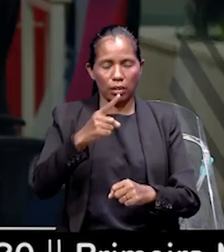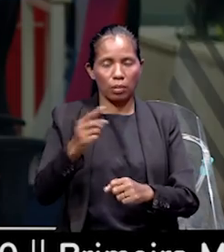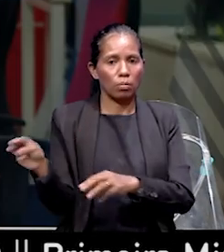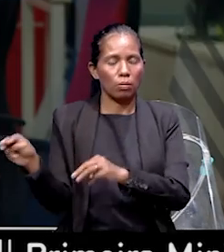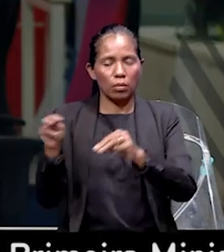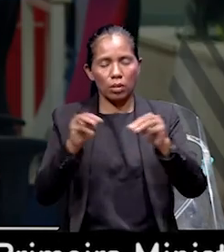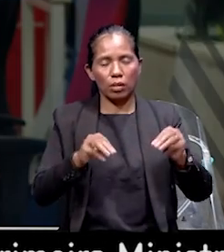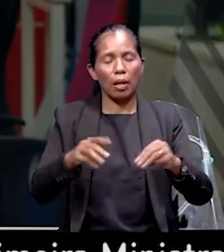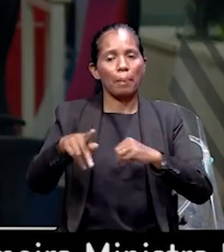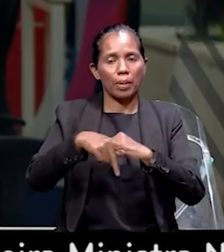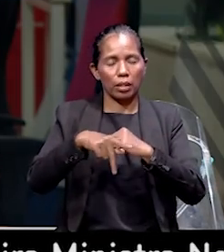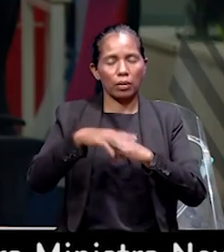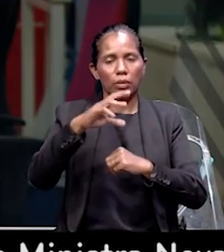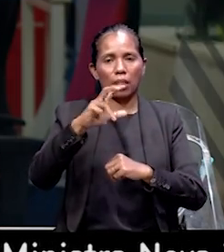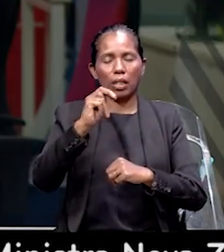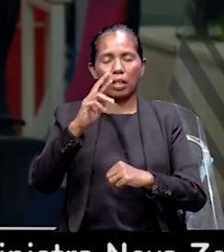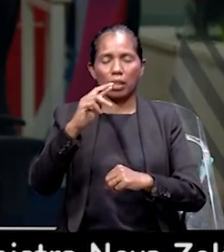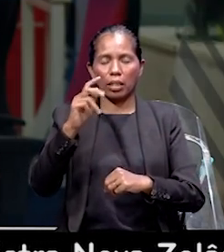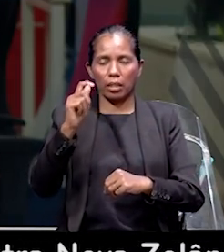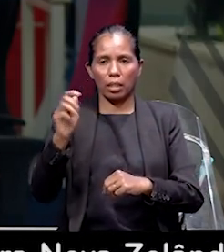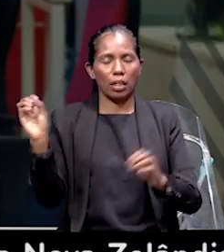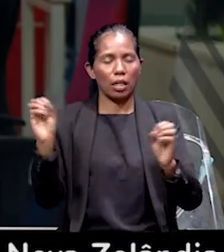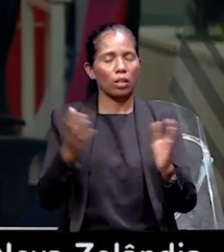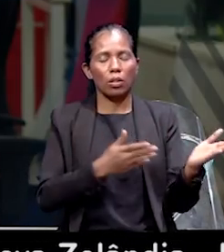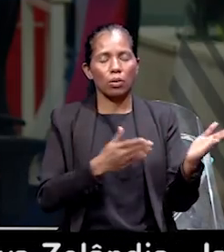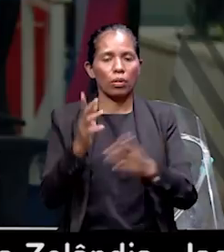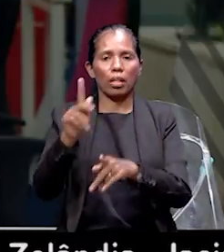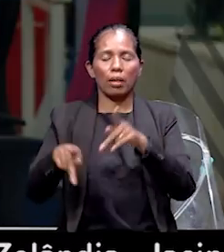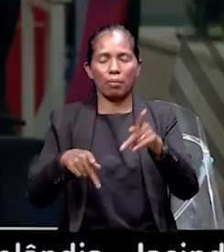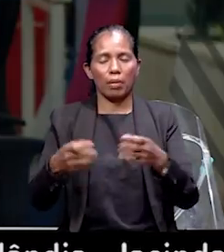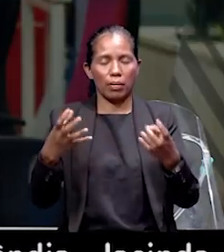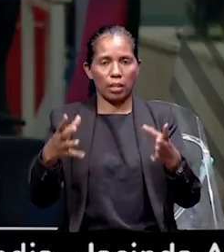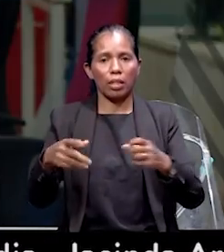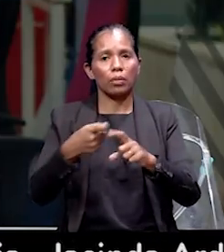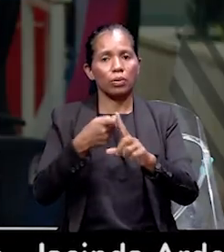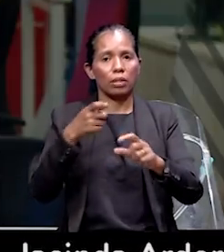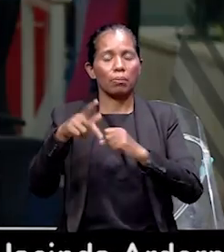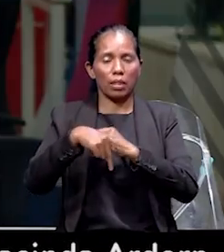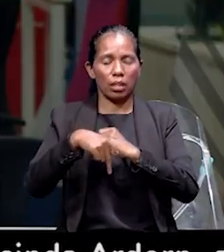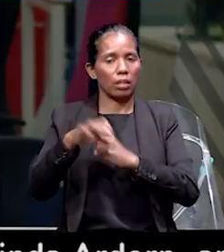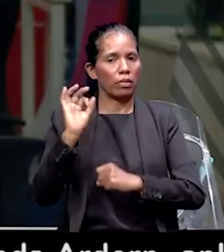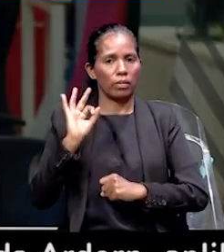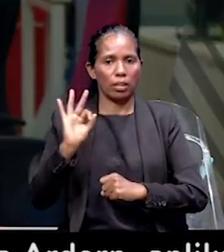Grupo do Partido CNRT, la os lori militante Fretilin.